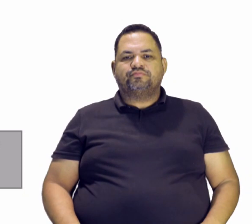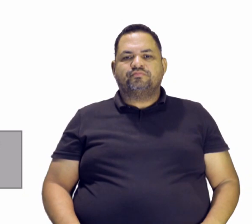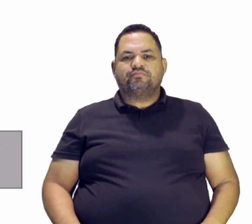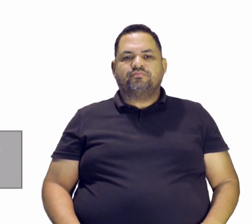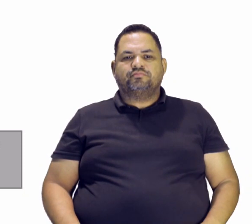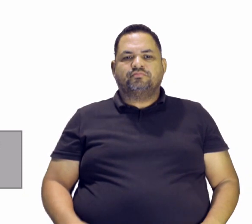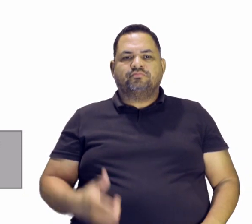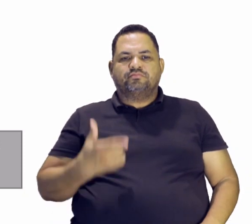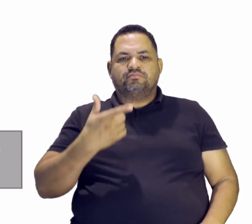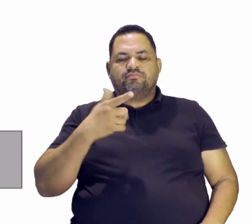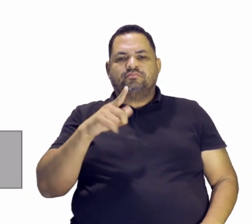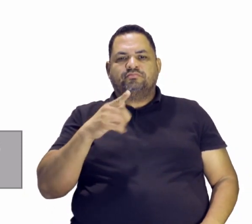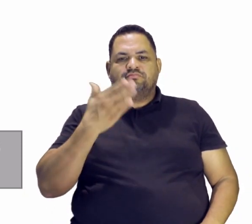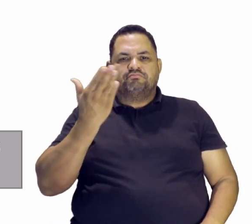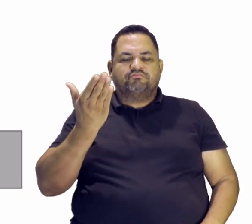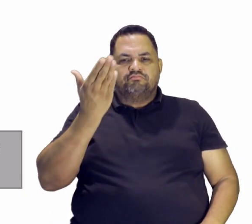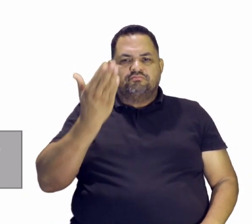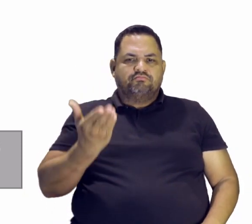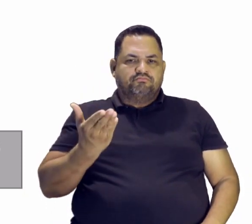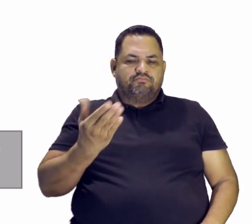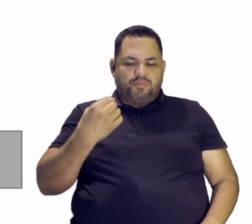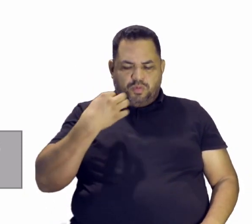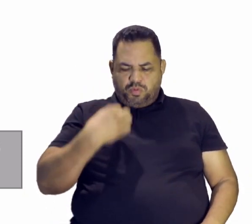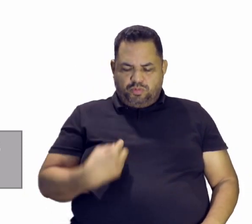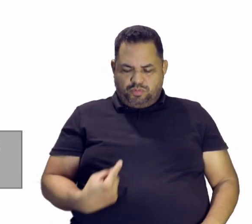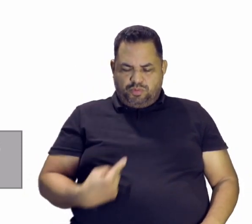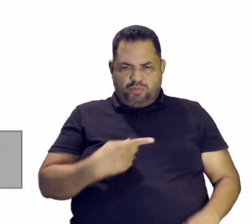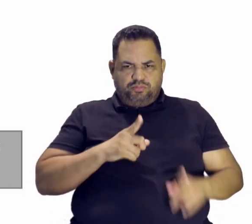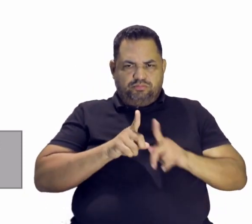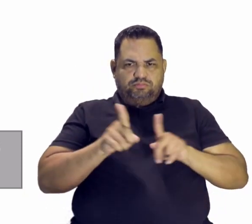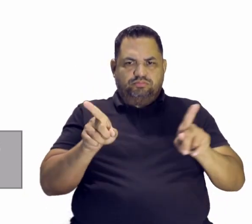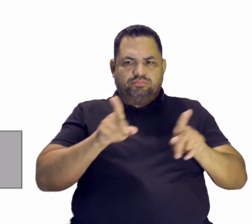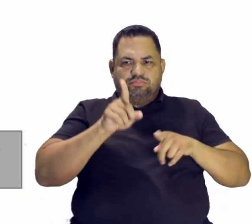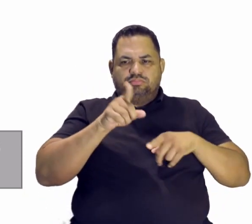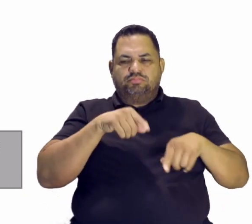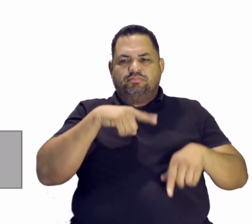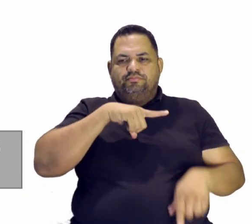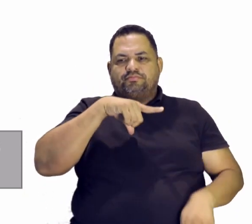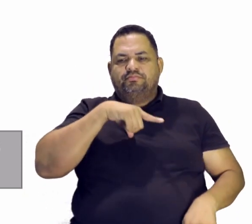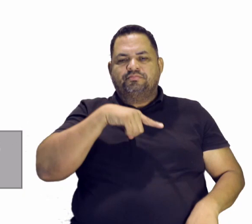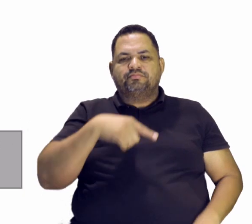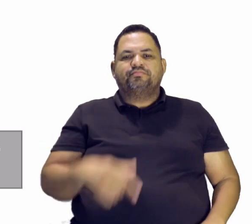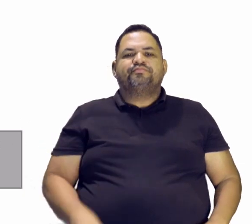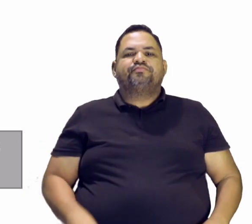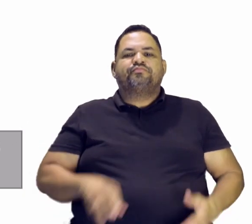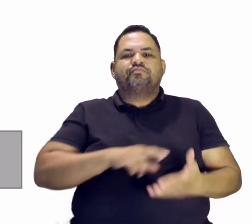apenas uma única direção. A gente tem vários